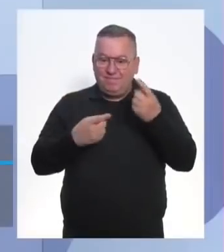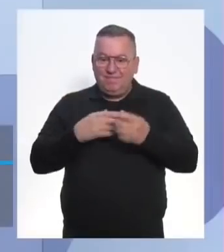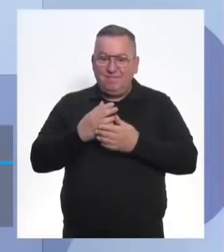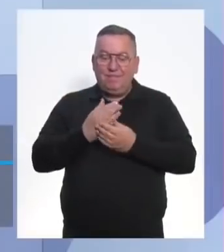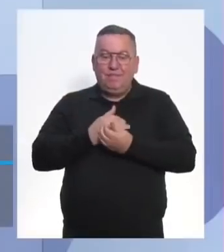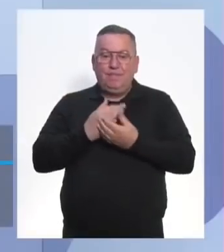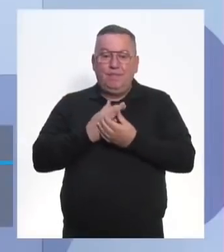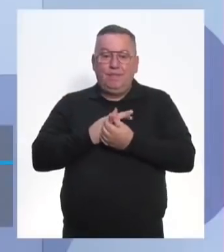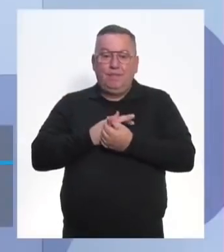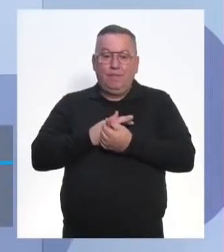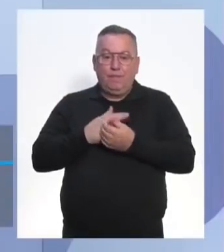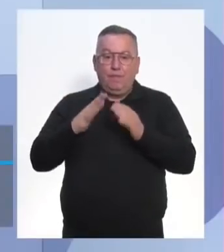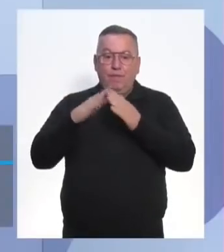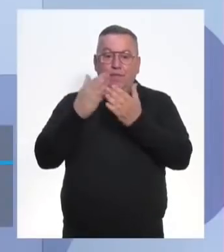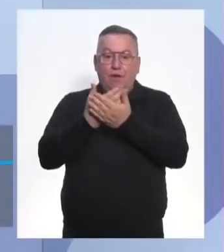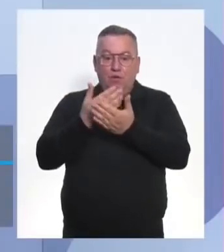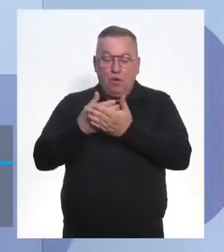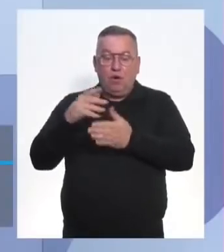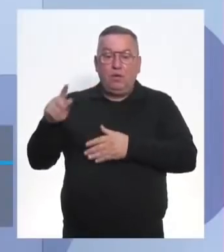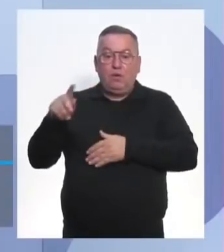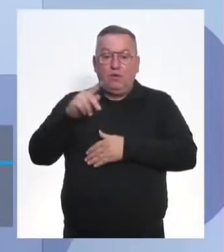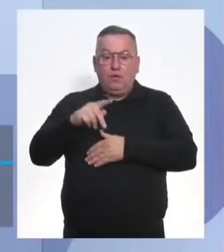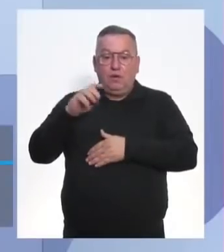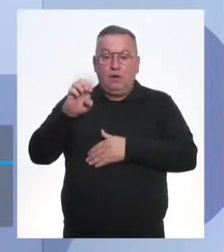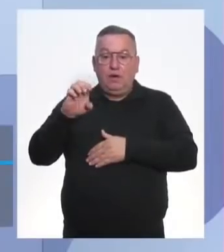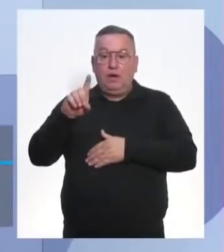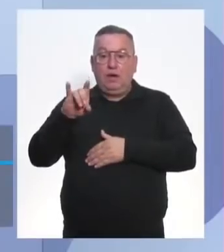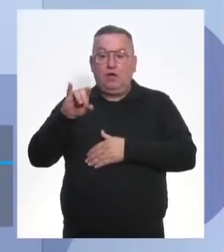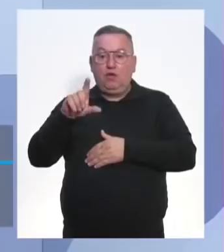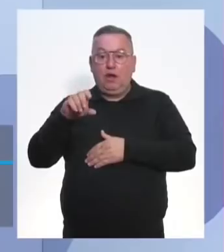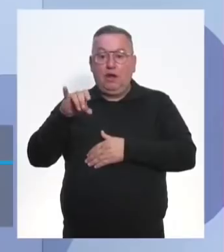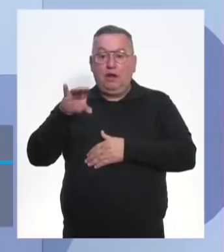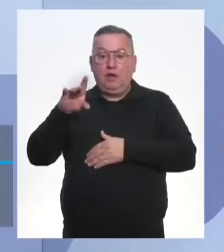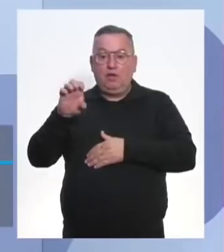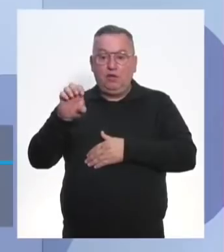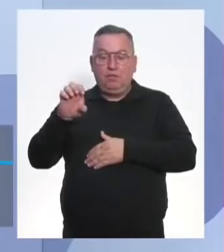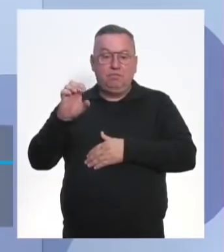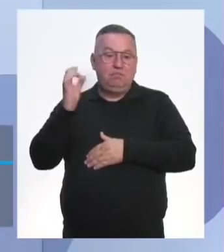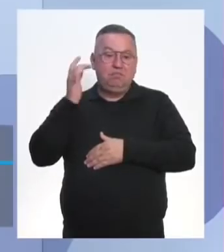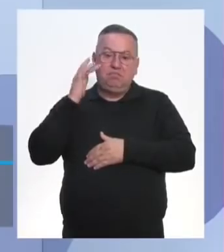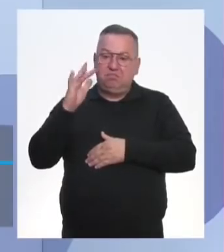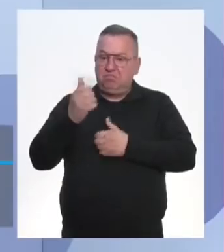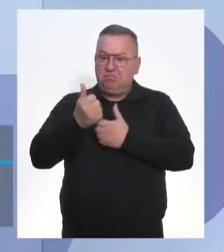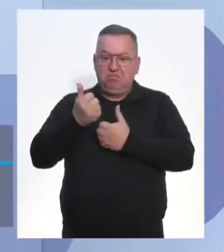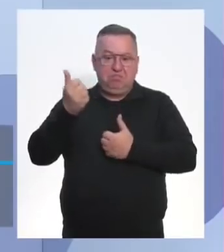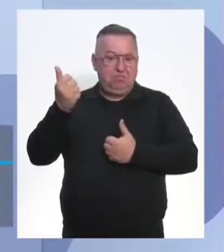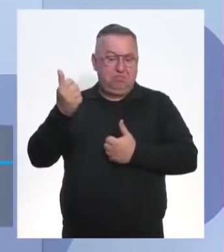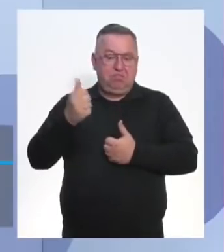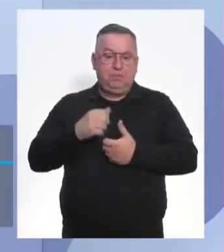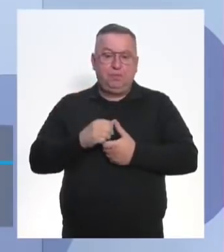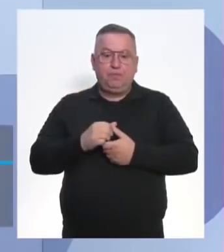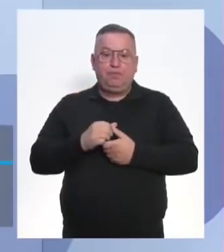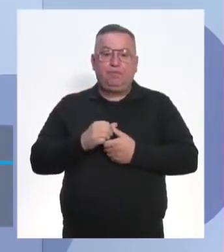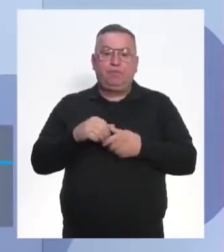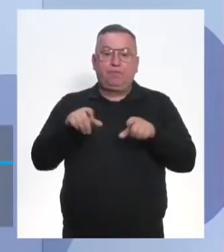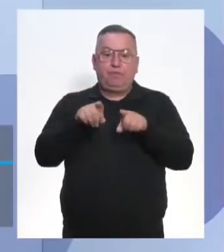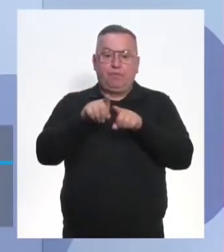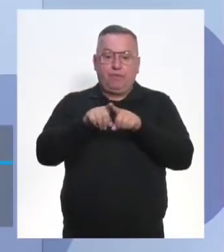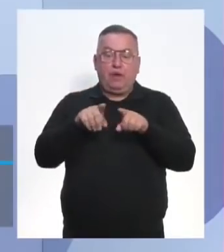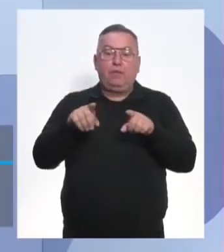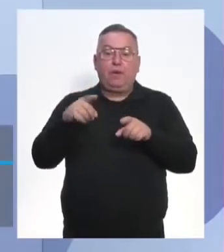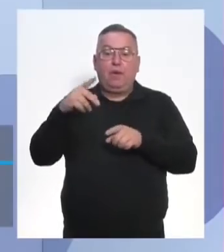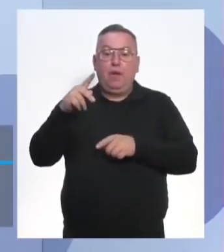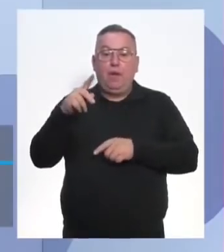Da Escola Maria Helena Colônia, a professora Edileide Luiza, mas eu não sei a diretoria, tá bom, gente?